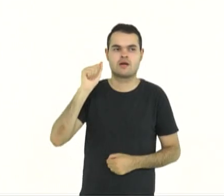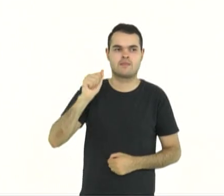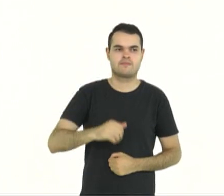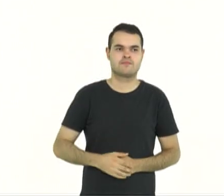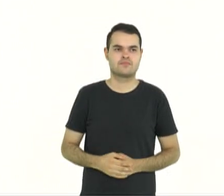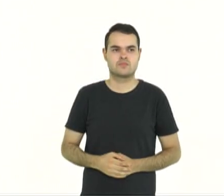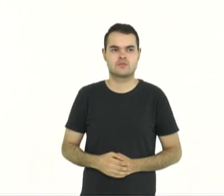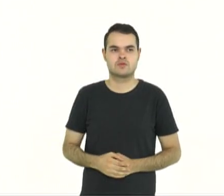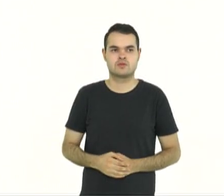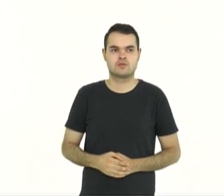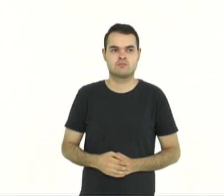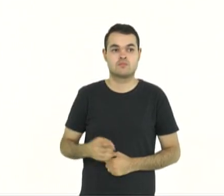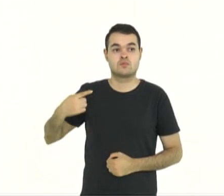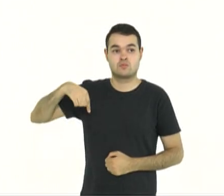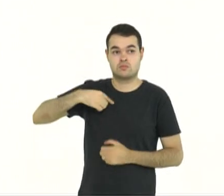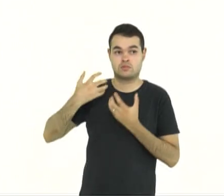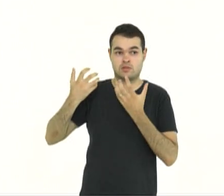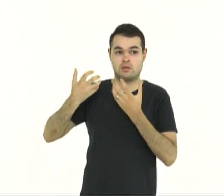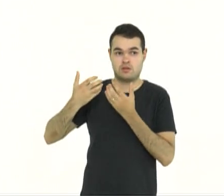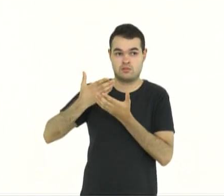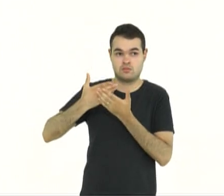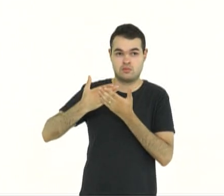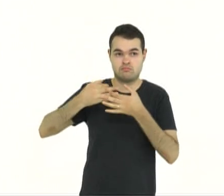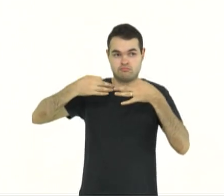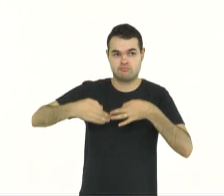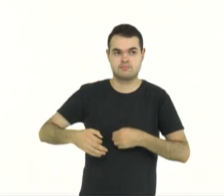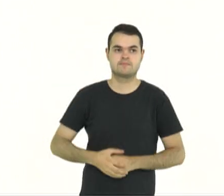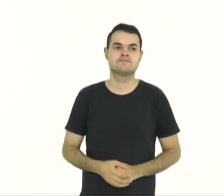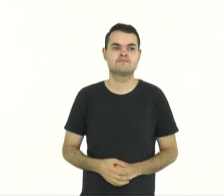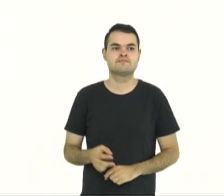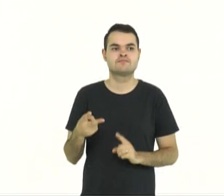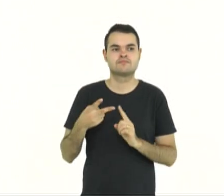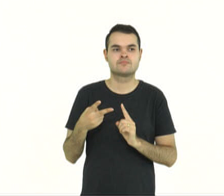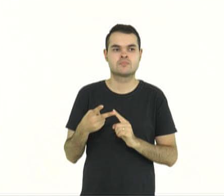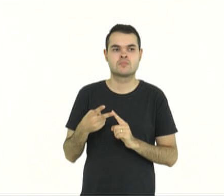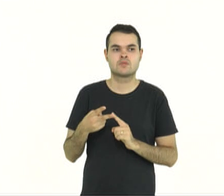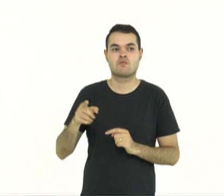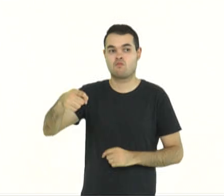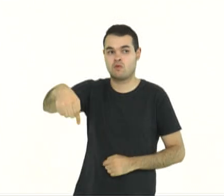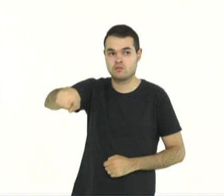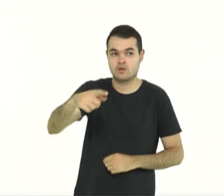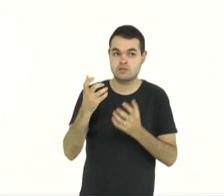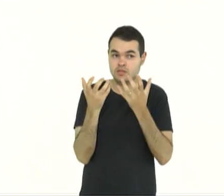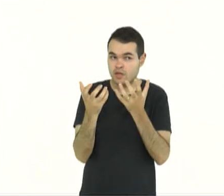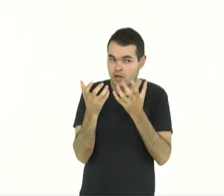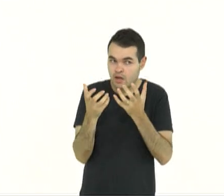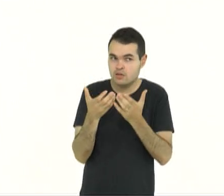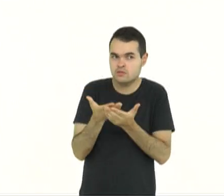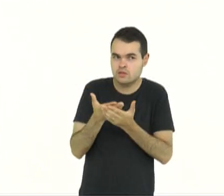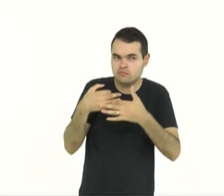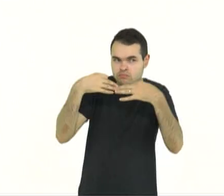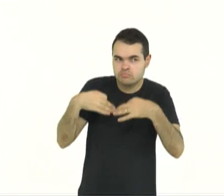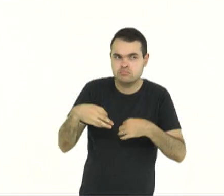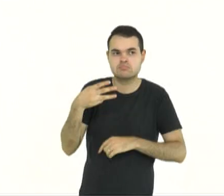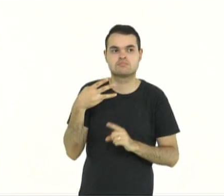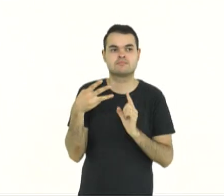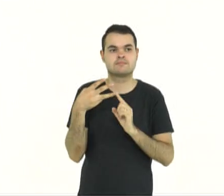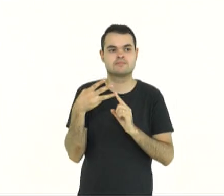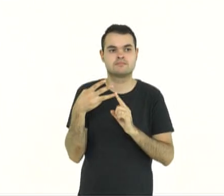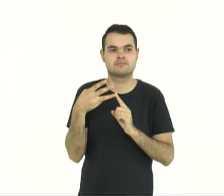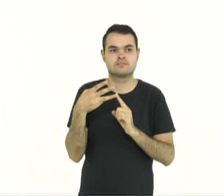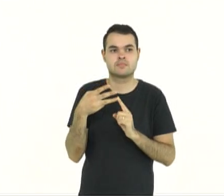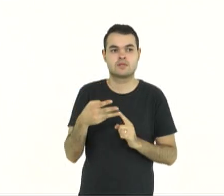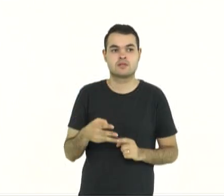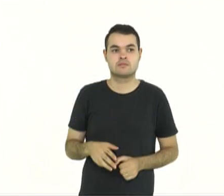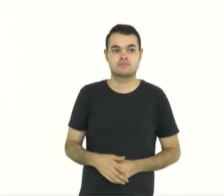A. Nosotros queréis estudiar derecho. Letra B. Vosotros queréis estudiar derecho. E letra